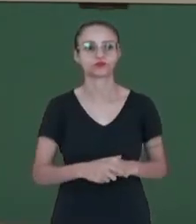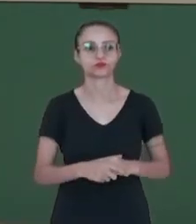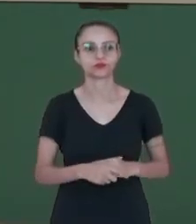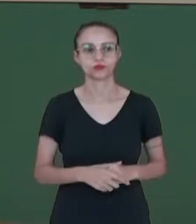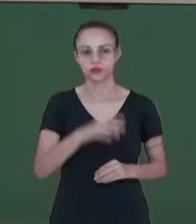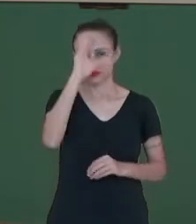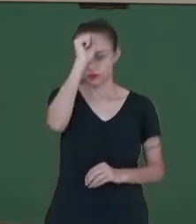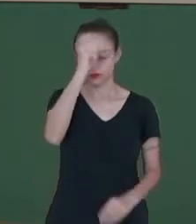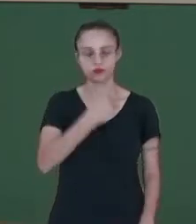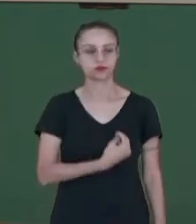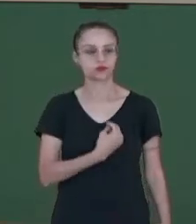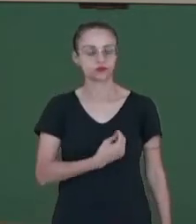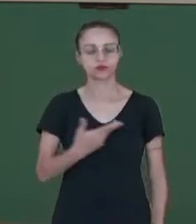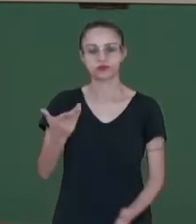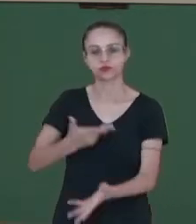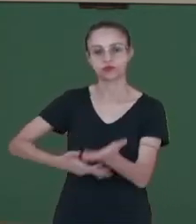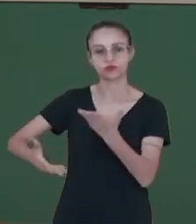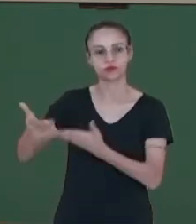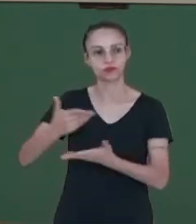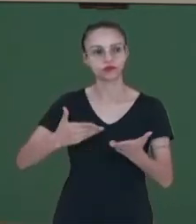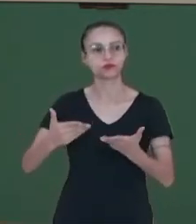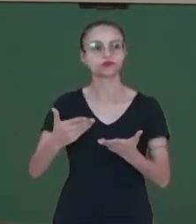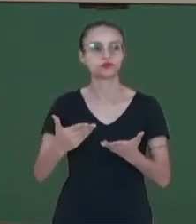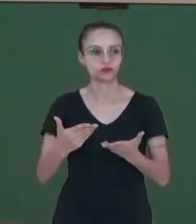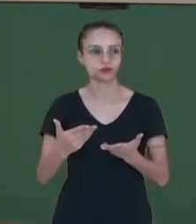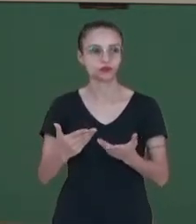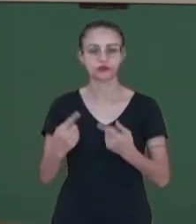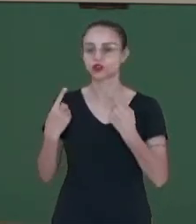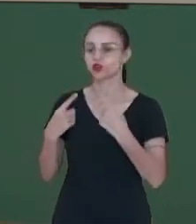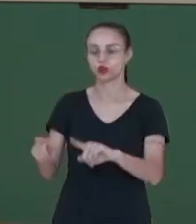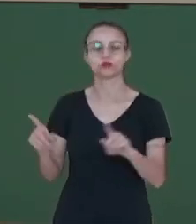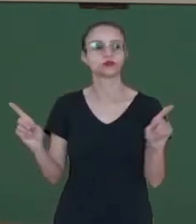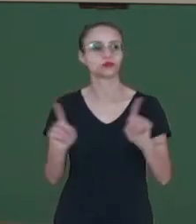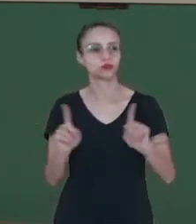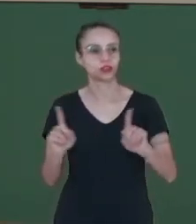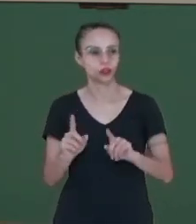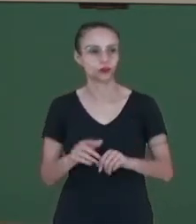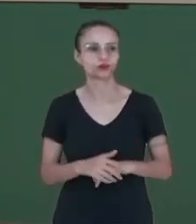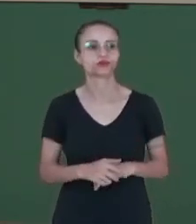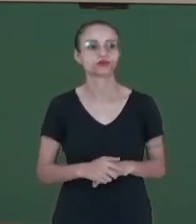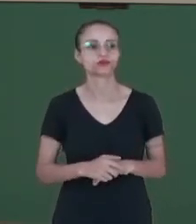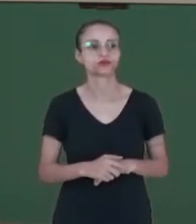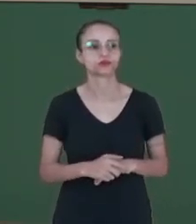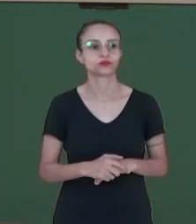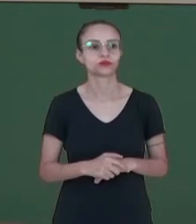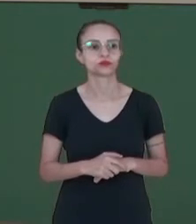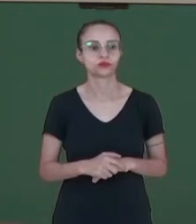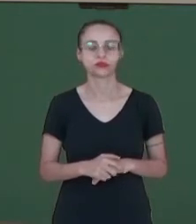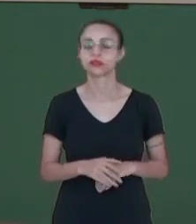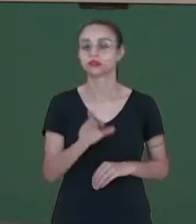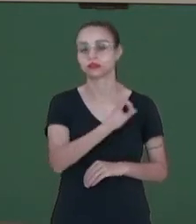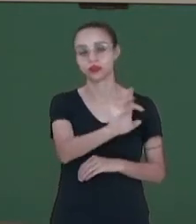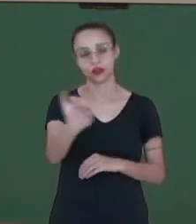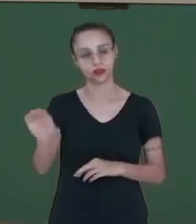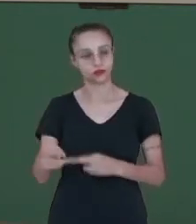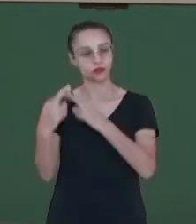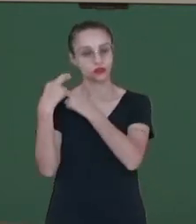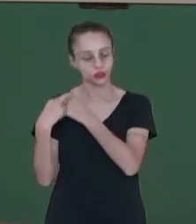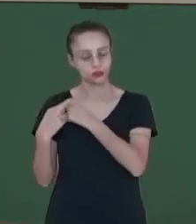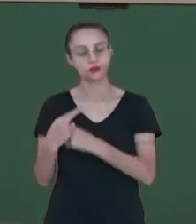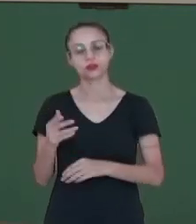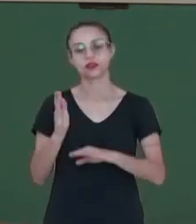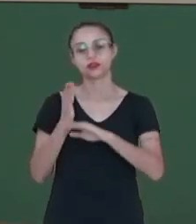Aprender a viver uns com os outros e os não contra os outros, então também é um objetivo dos jogos cooperativos. Cada um é responsável por contribuir